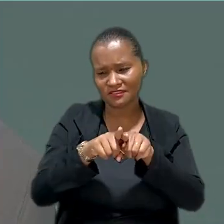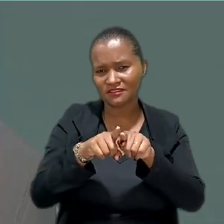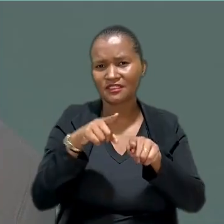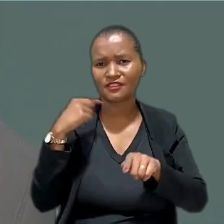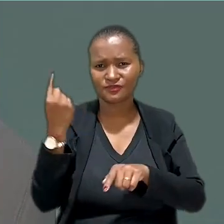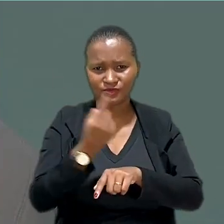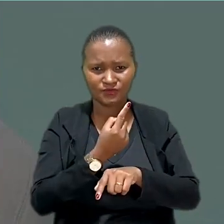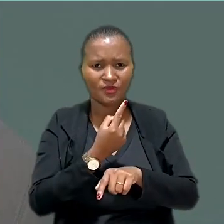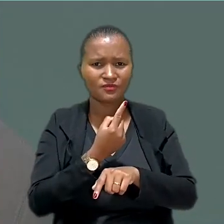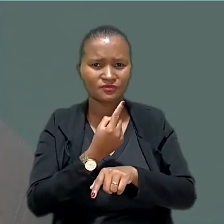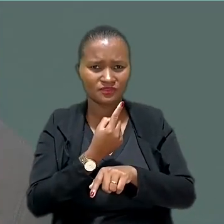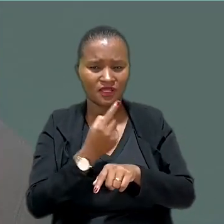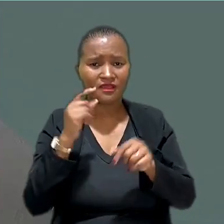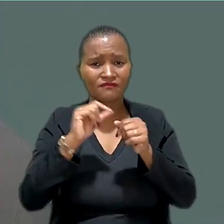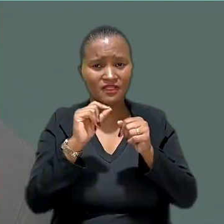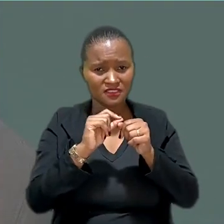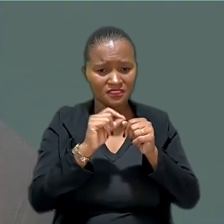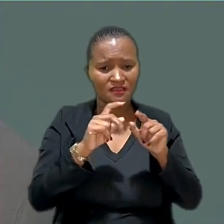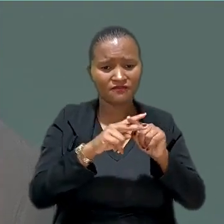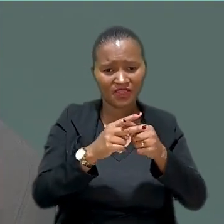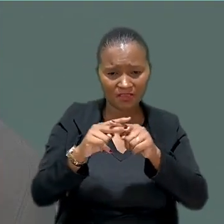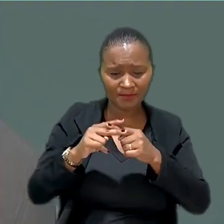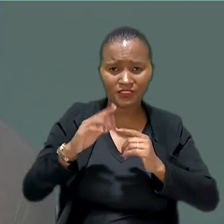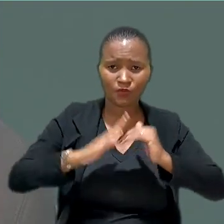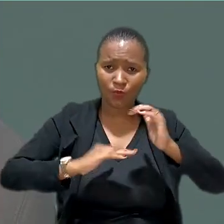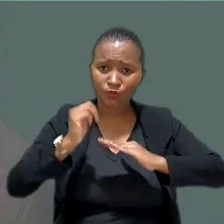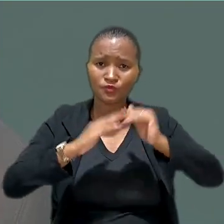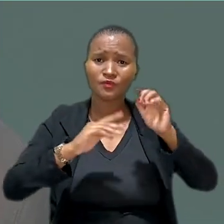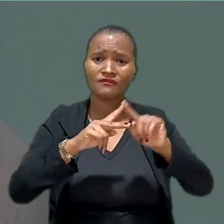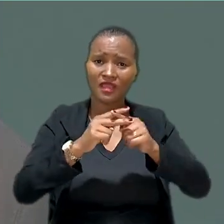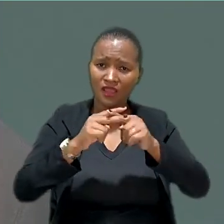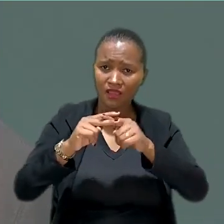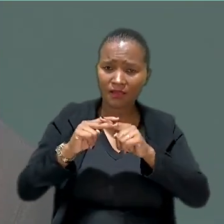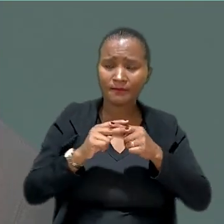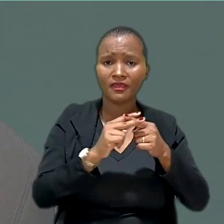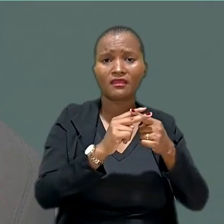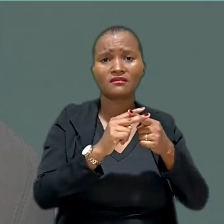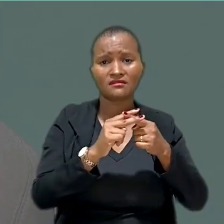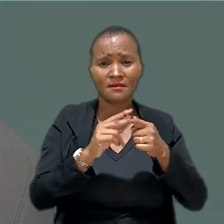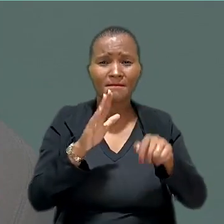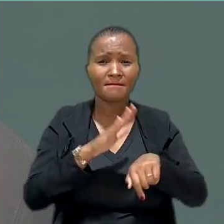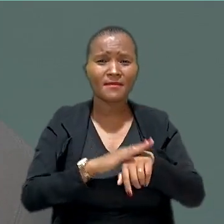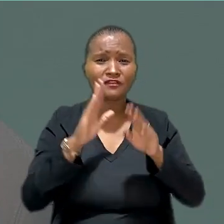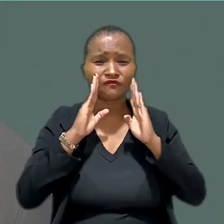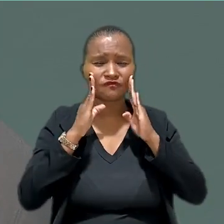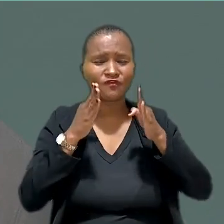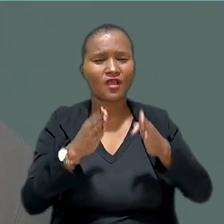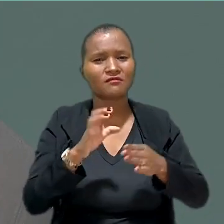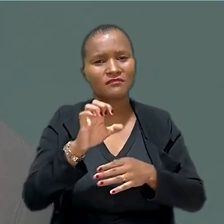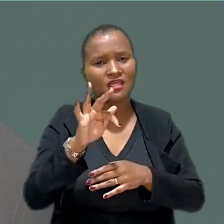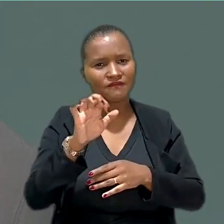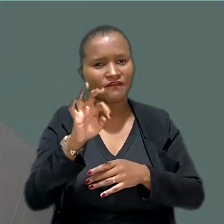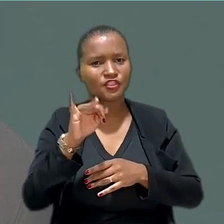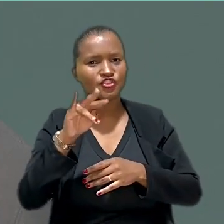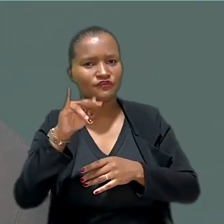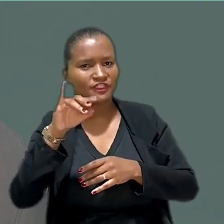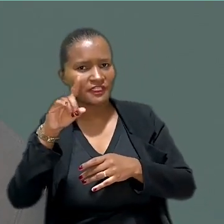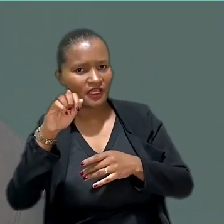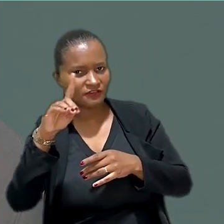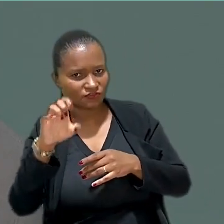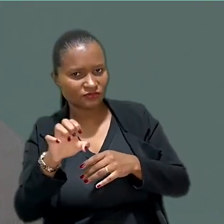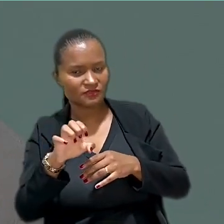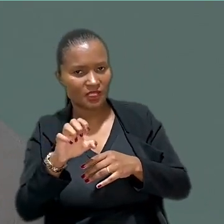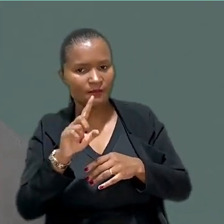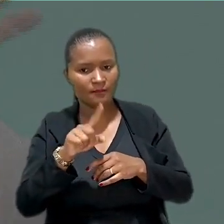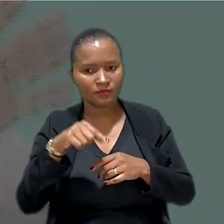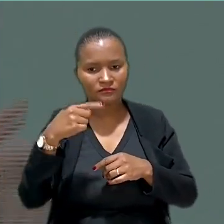nosso em fazer ferramentas, construir ferramentas que sejam cada vez mais voltadas à efetividade. Nosso próximo